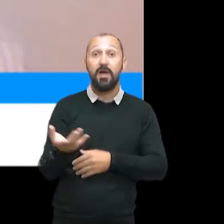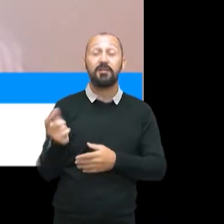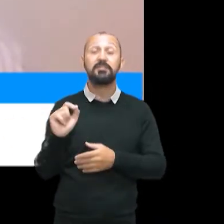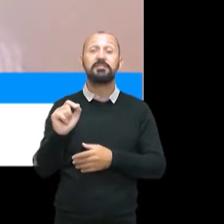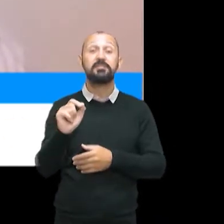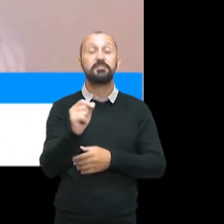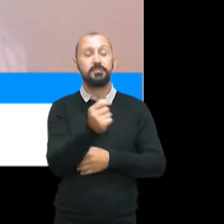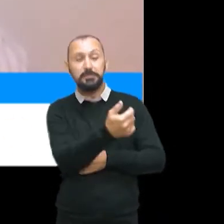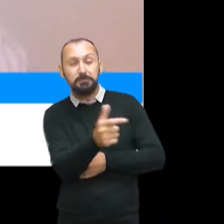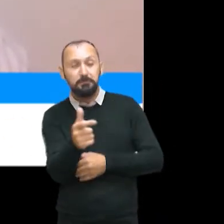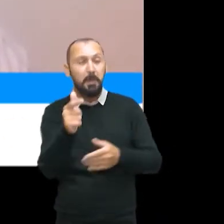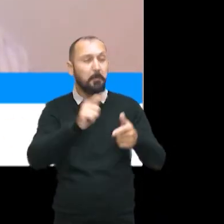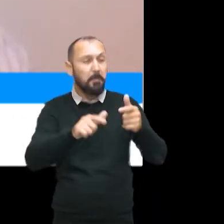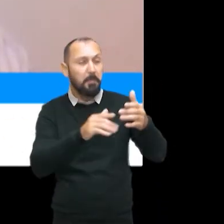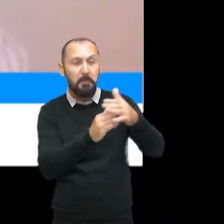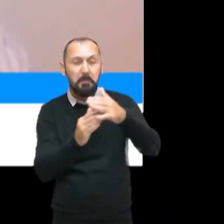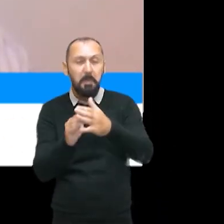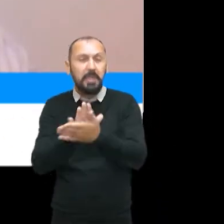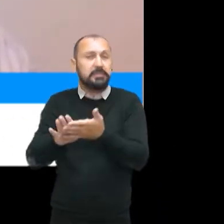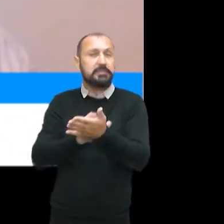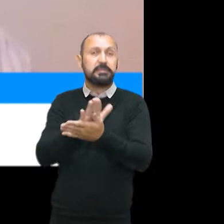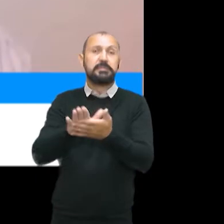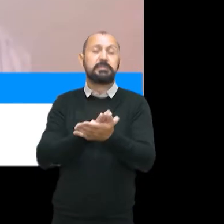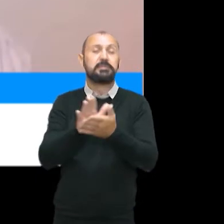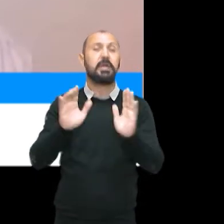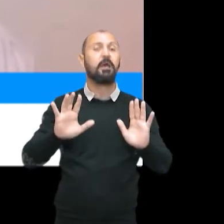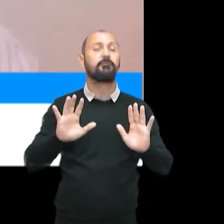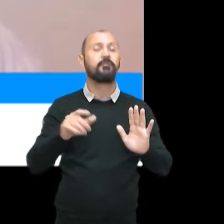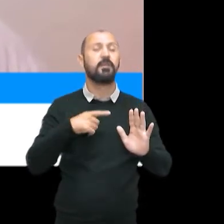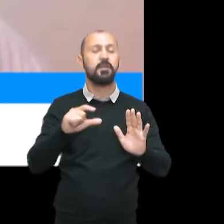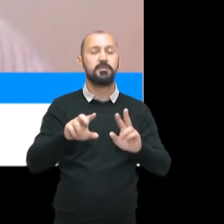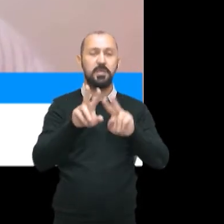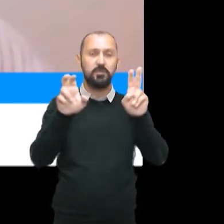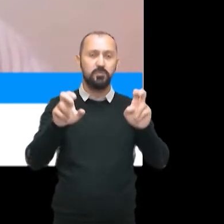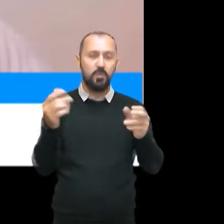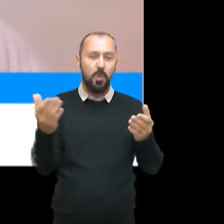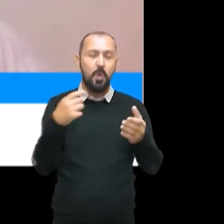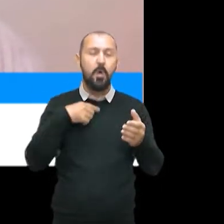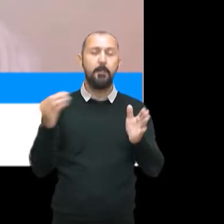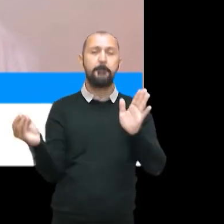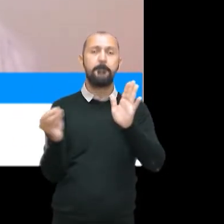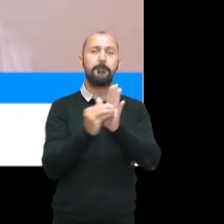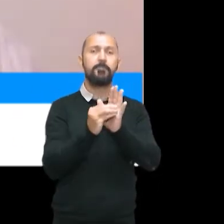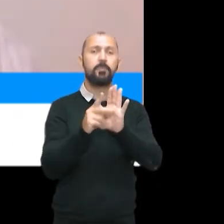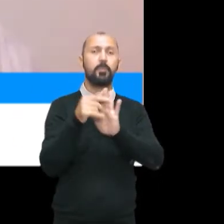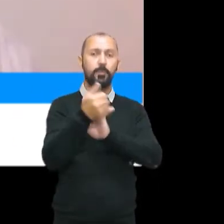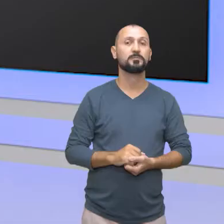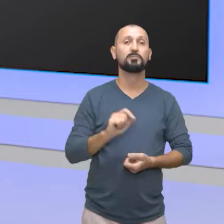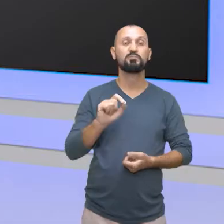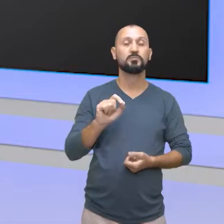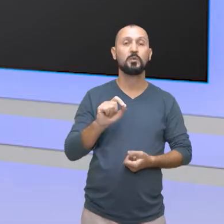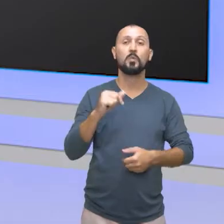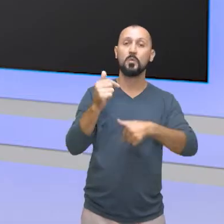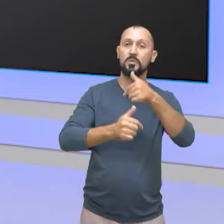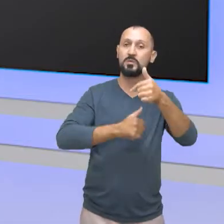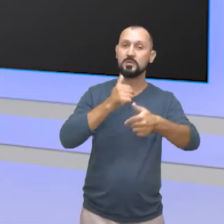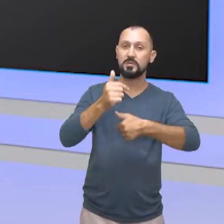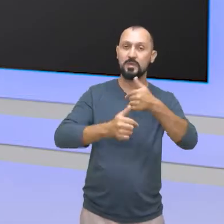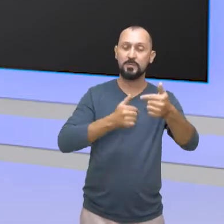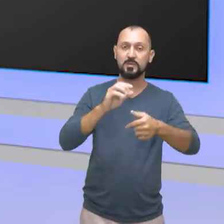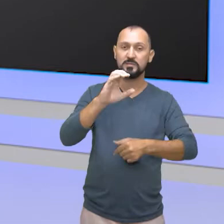inovação, não existindo obstáculo de competência legislativa e constitucional à matéria abarcada pelo projeto. Com a volta